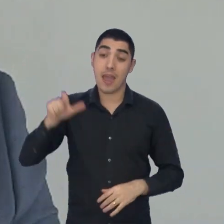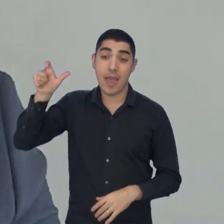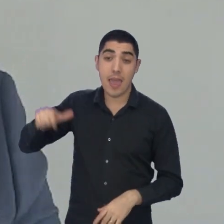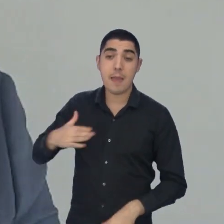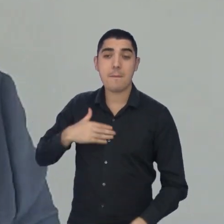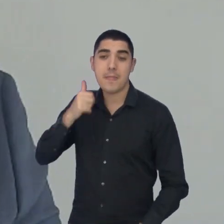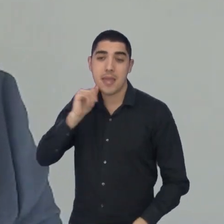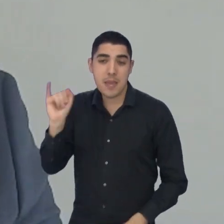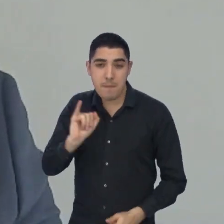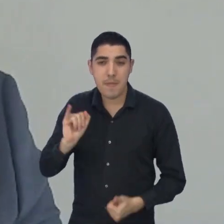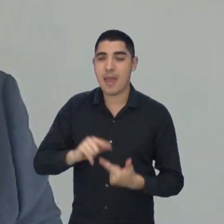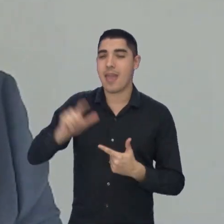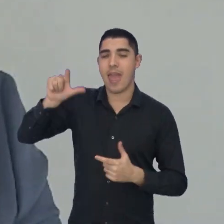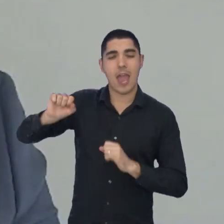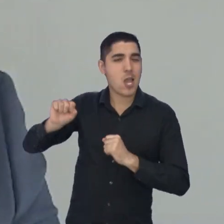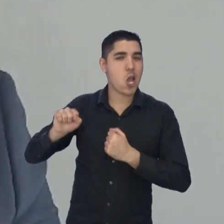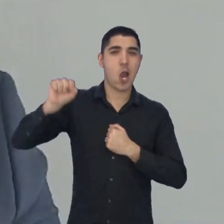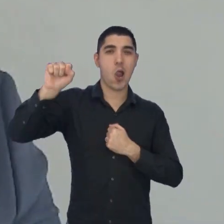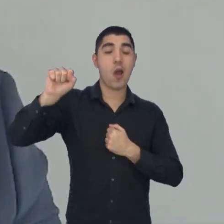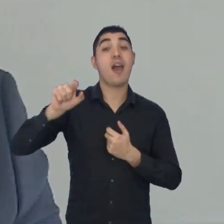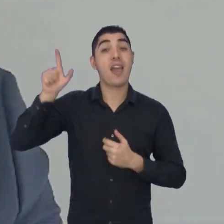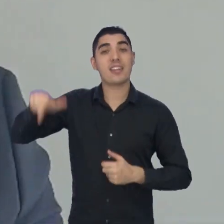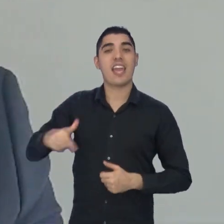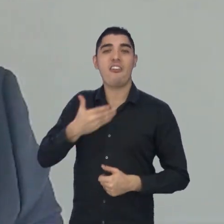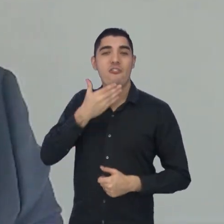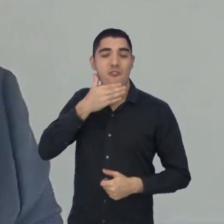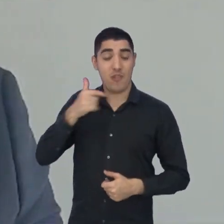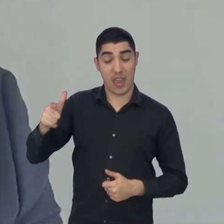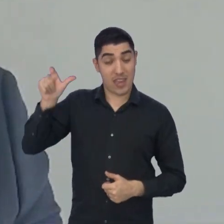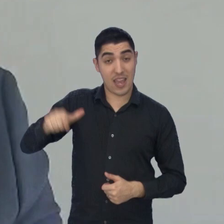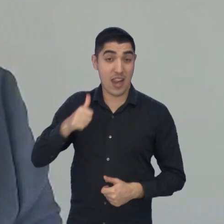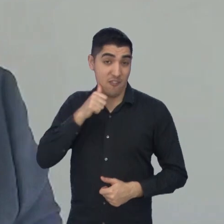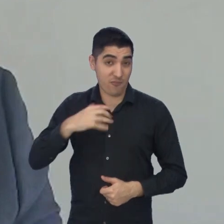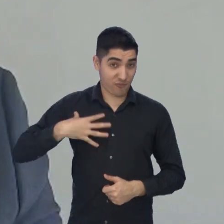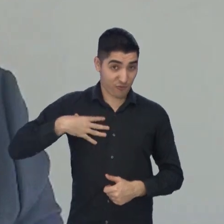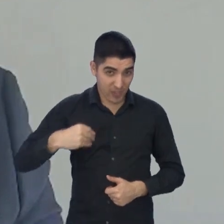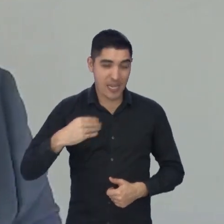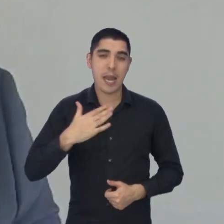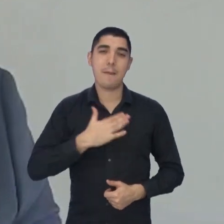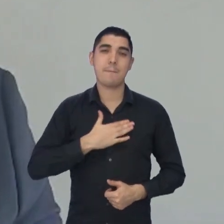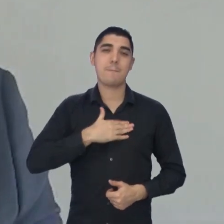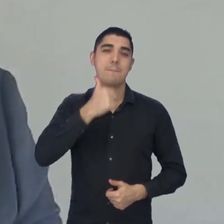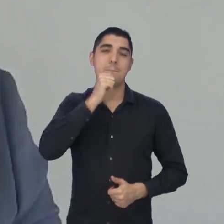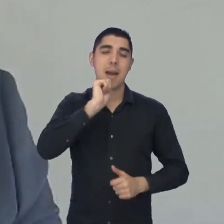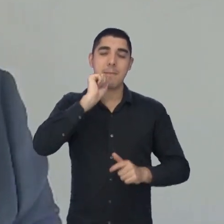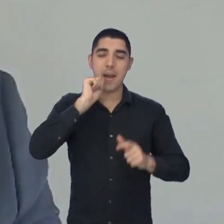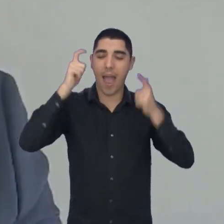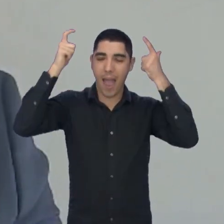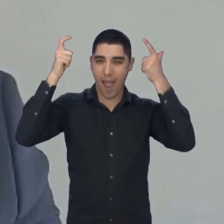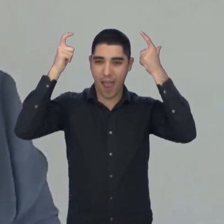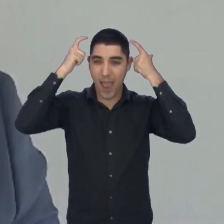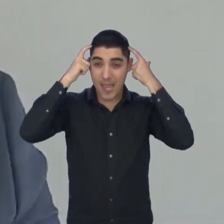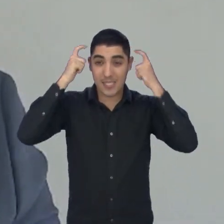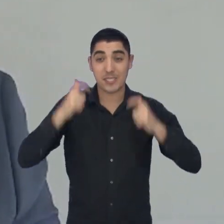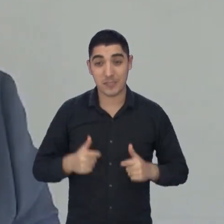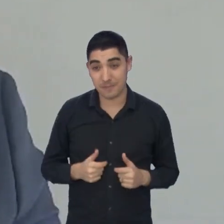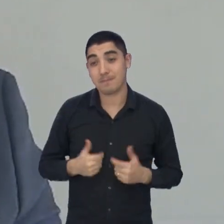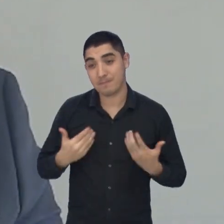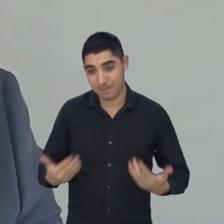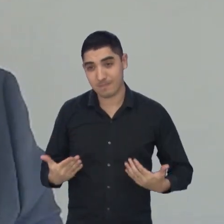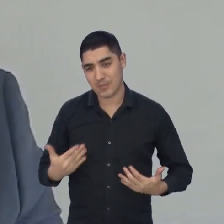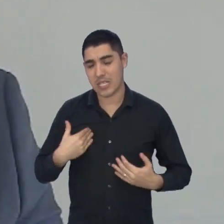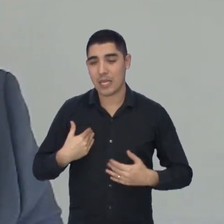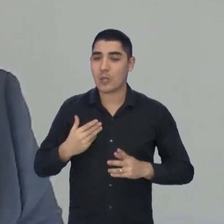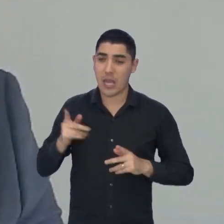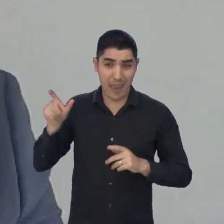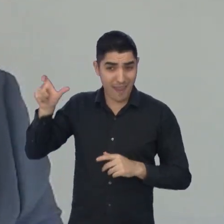minha heroína e filha de minha rainha. Então, eu elogio de todas as formas, todas as áreas.